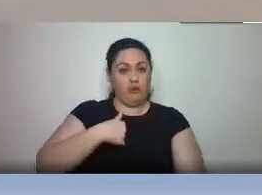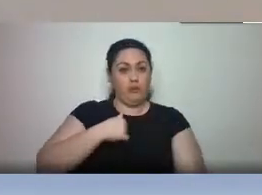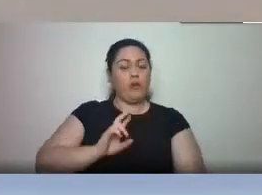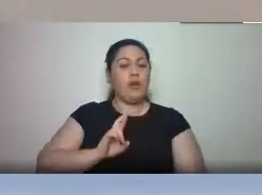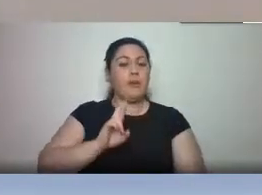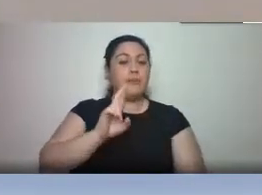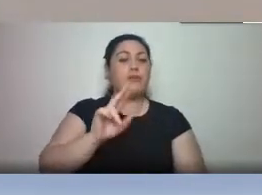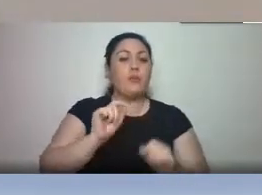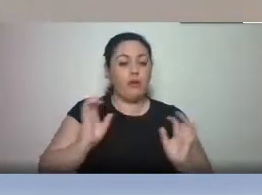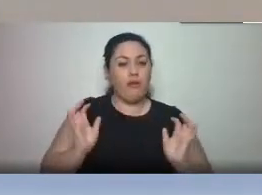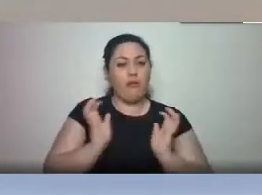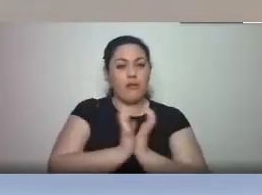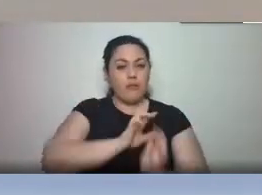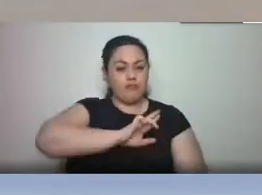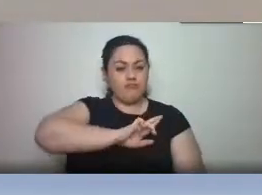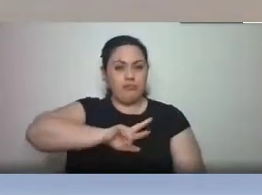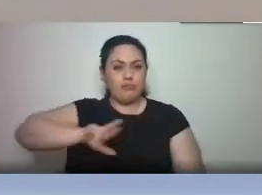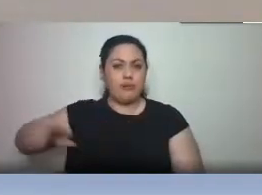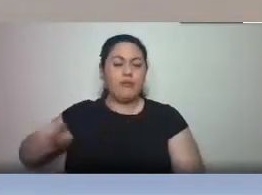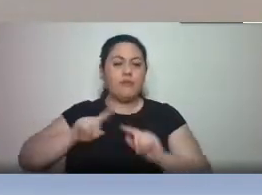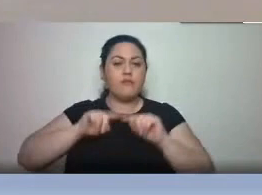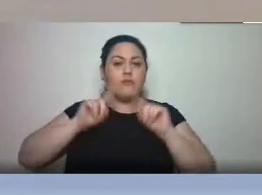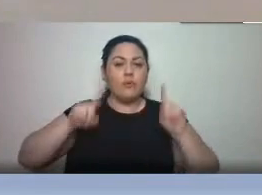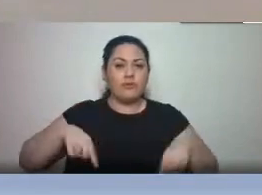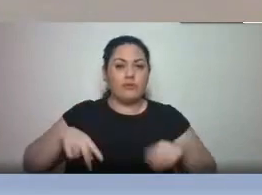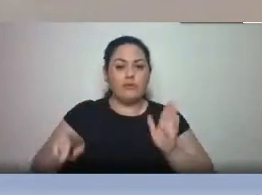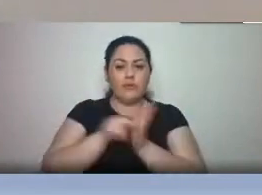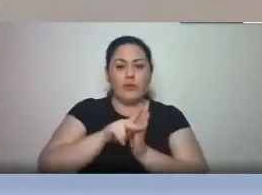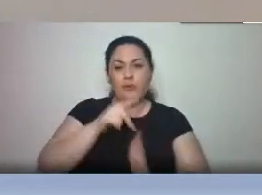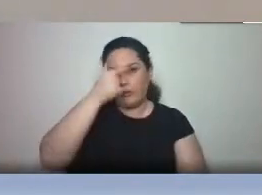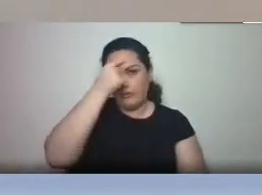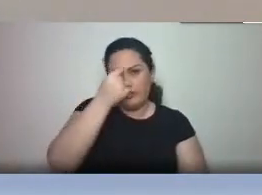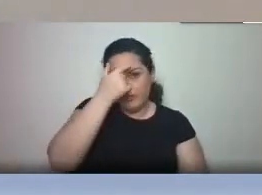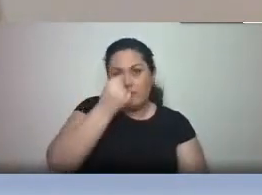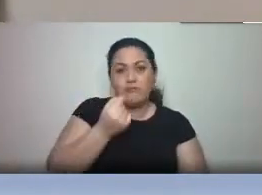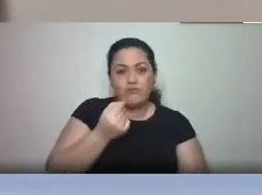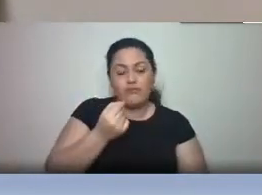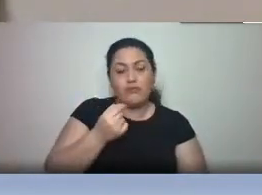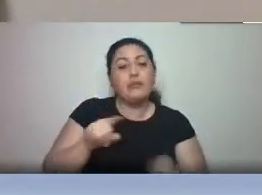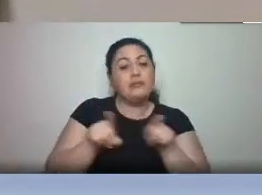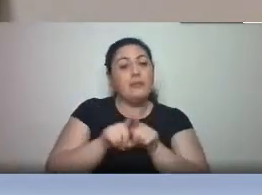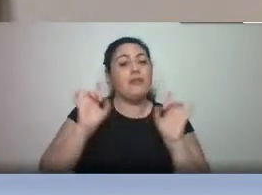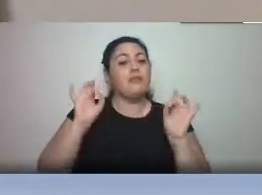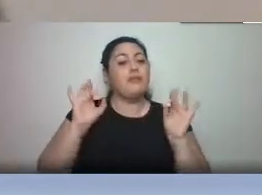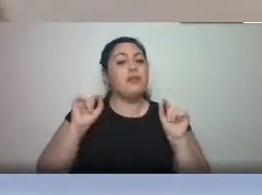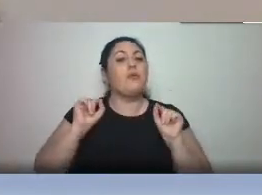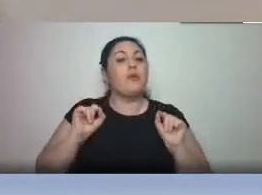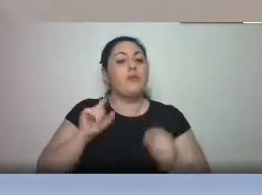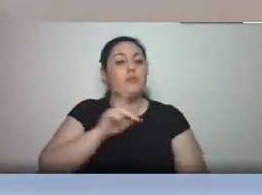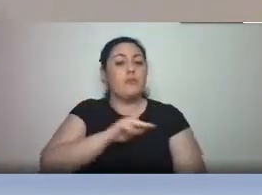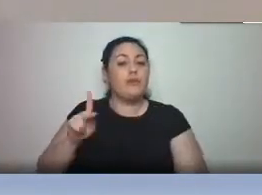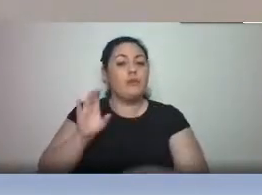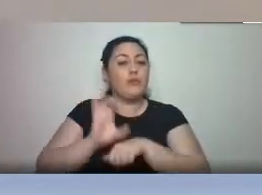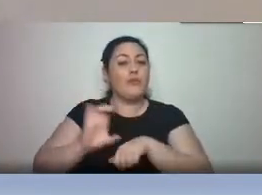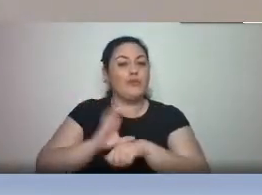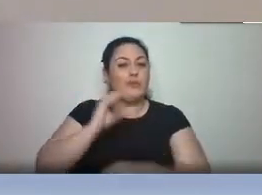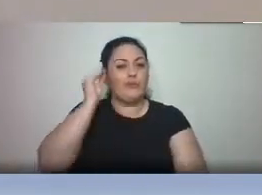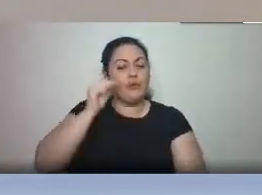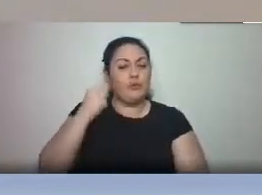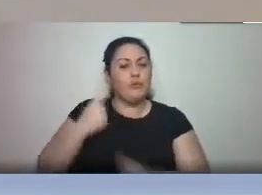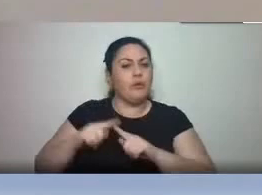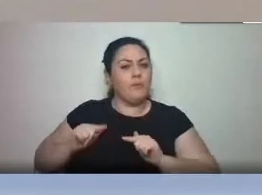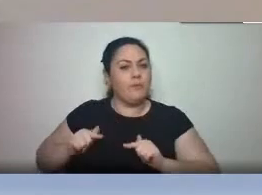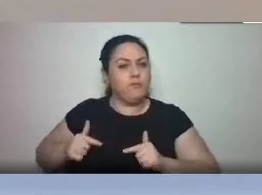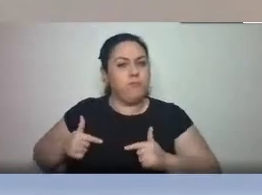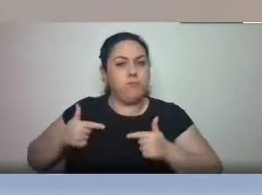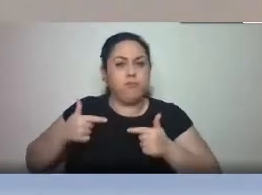equipe de diferentes servidores da universidade, especialmente os docentes do curso de Psicologia, que trabalharam